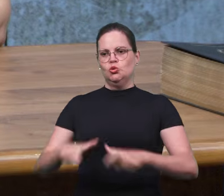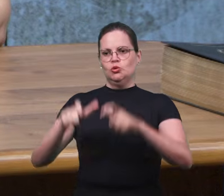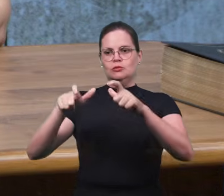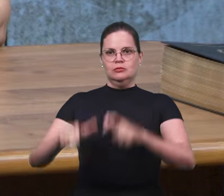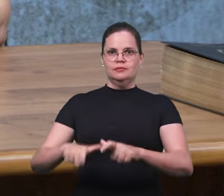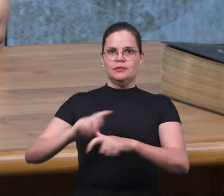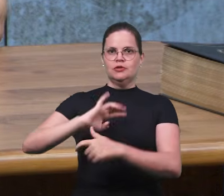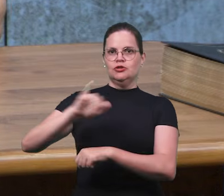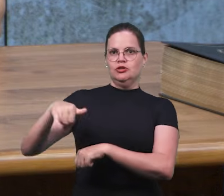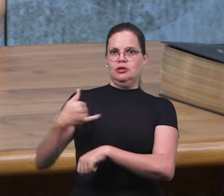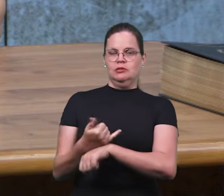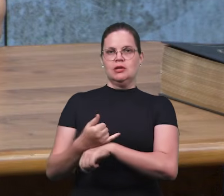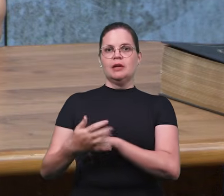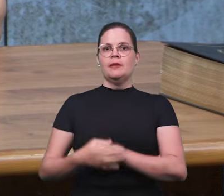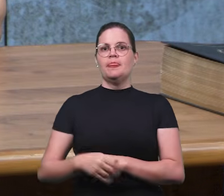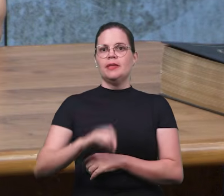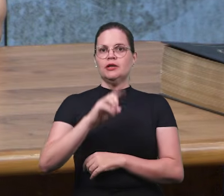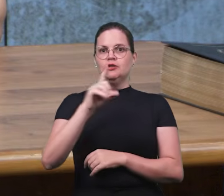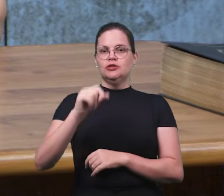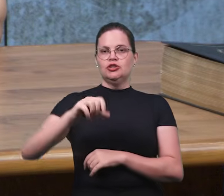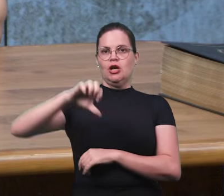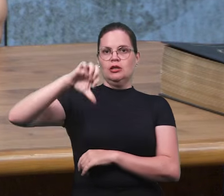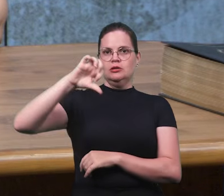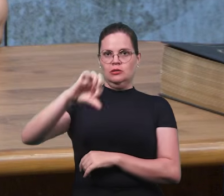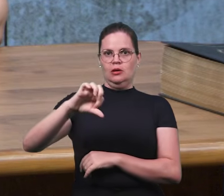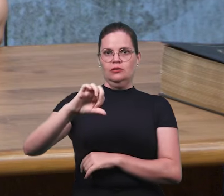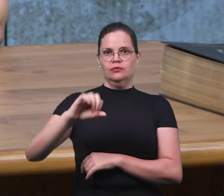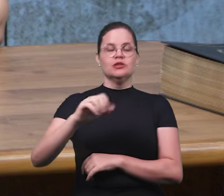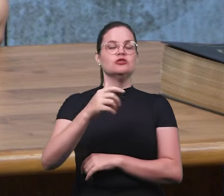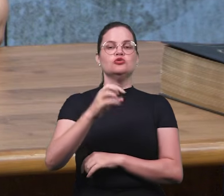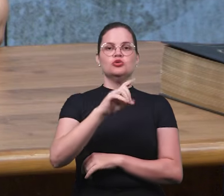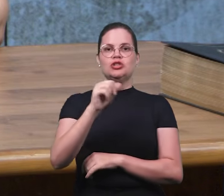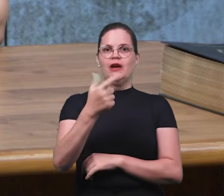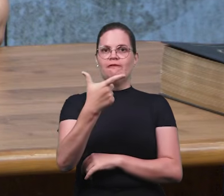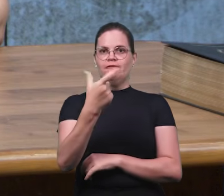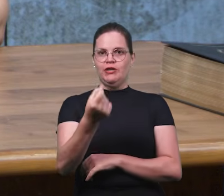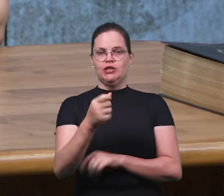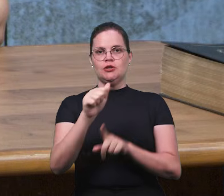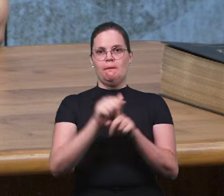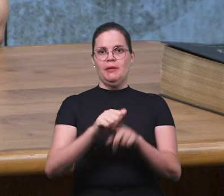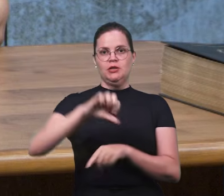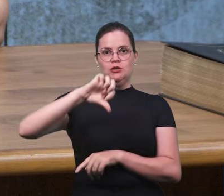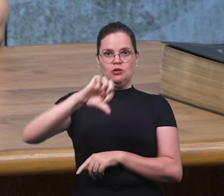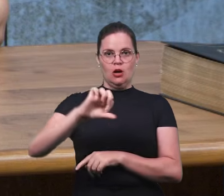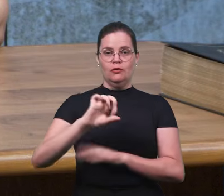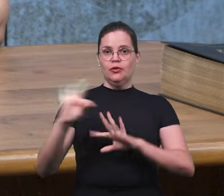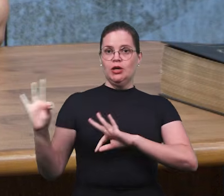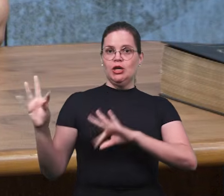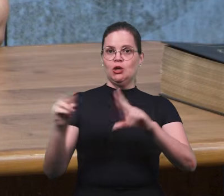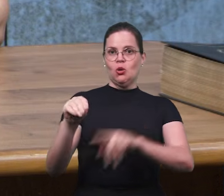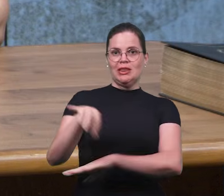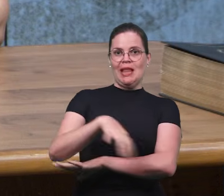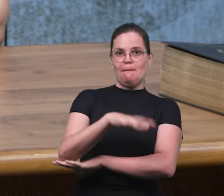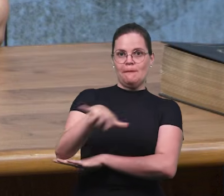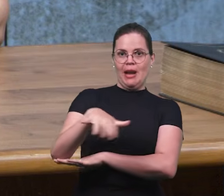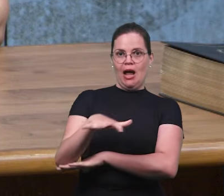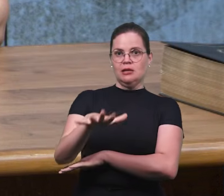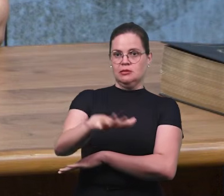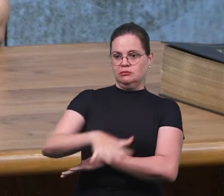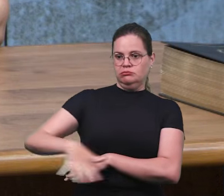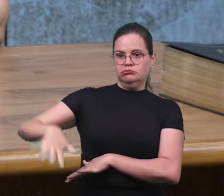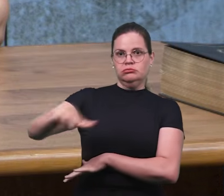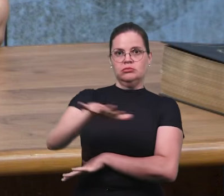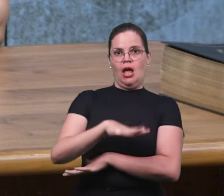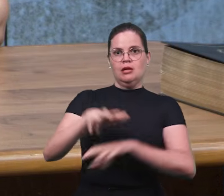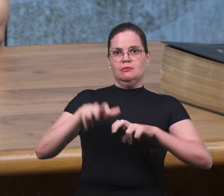dia 20 do mês, e todo o povo se assentou na praça da casa de Deus, tremendo por